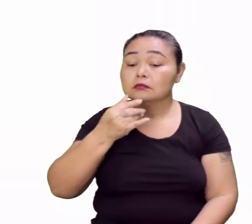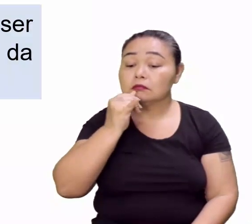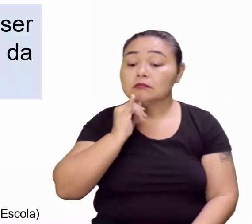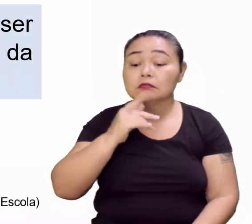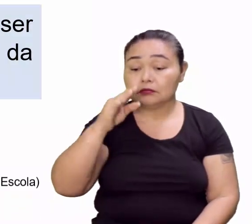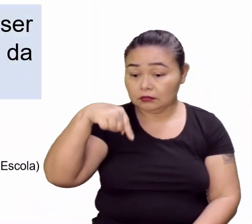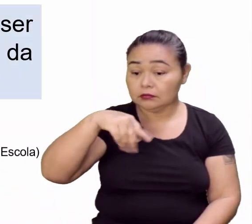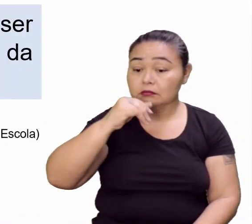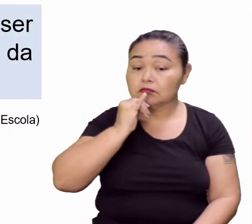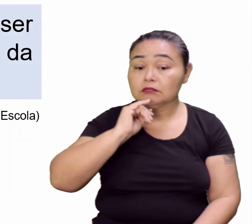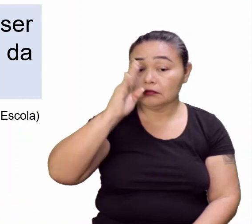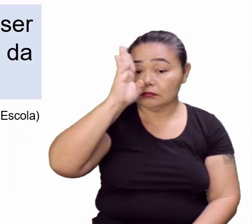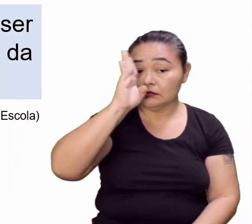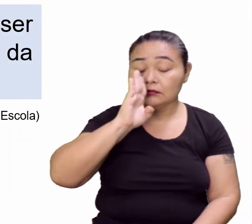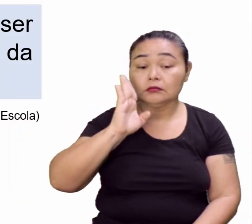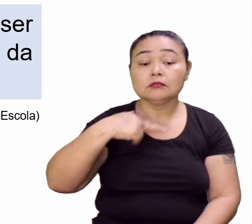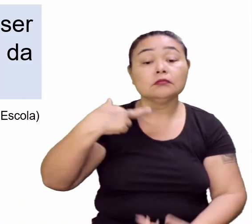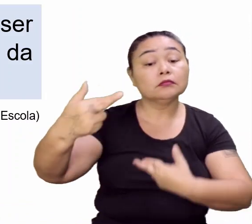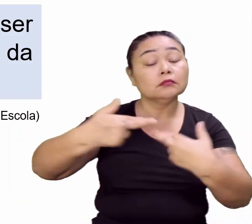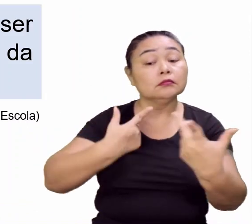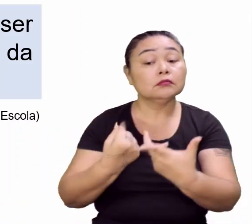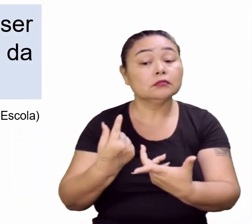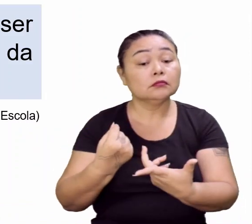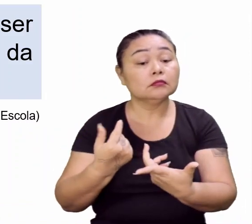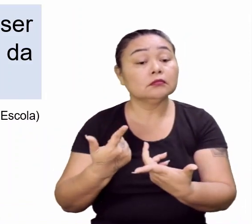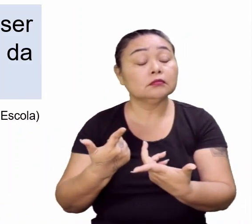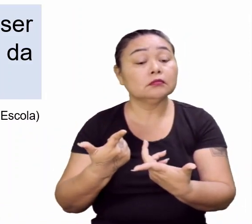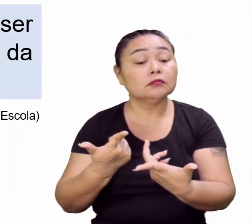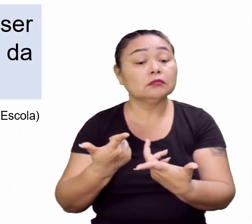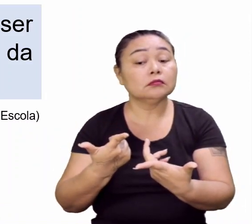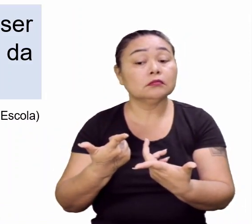Brasil. Essas relações econômicas